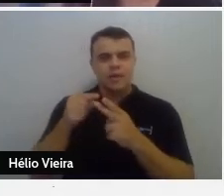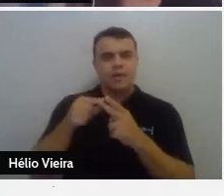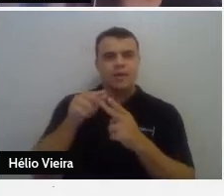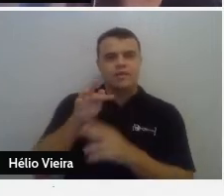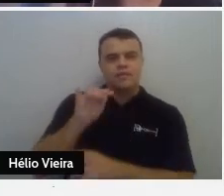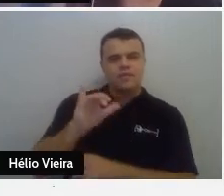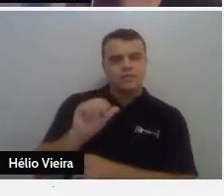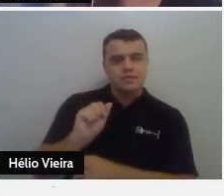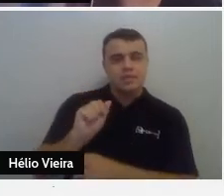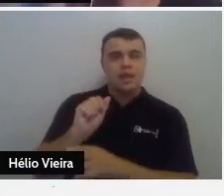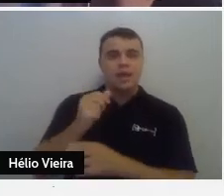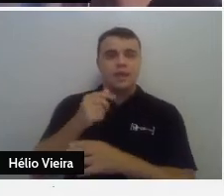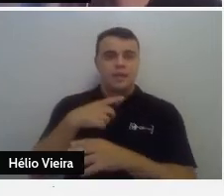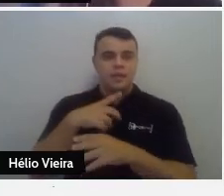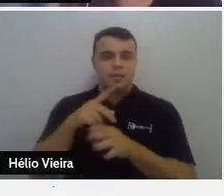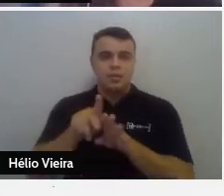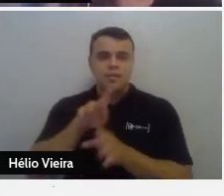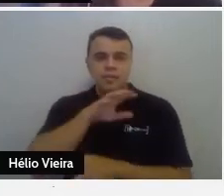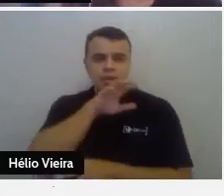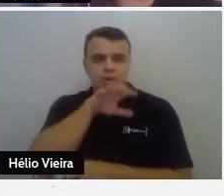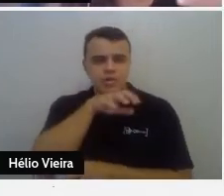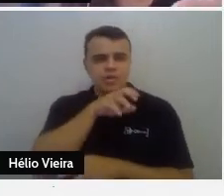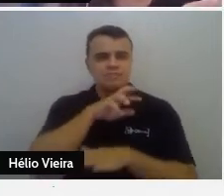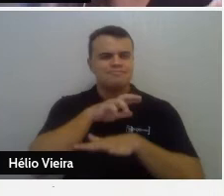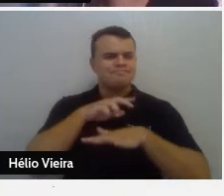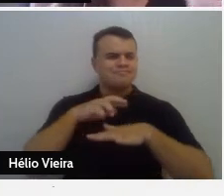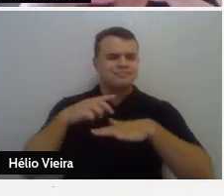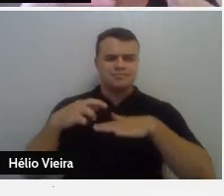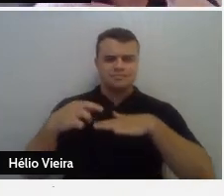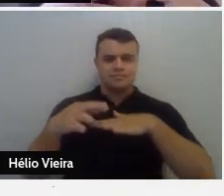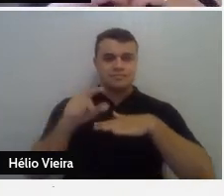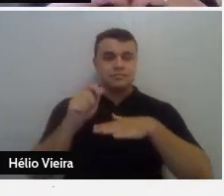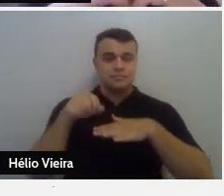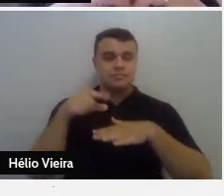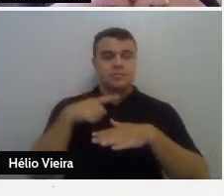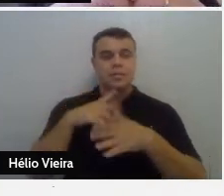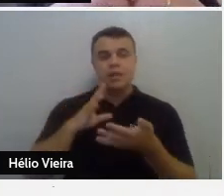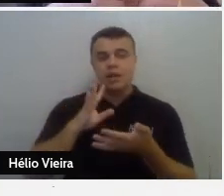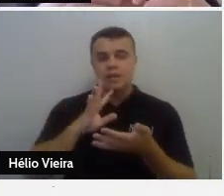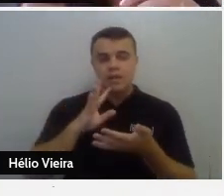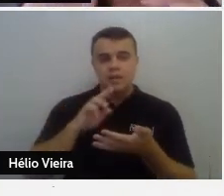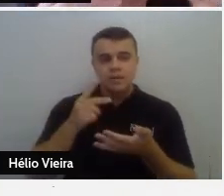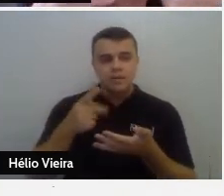biologia. Então, ele tem um conteúdo e